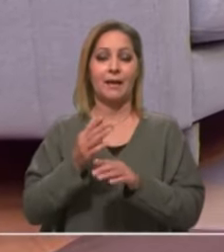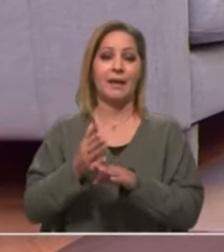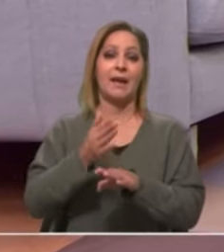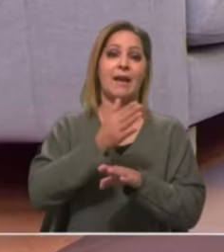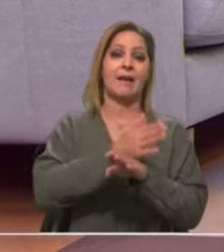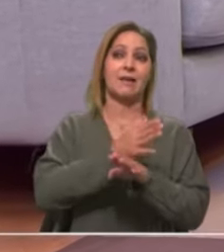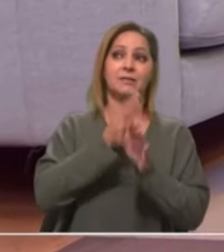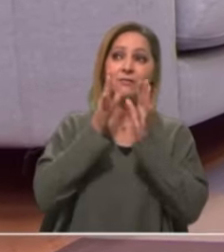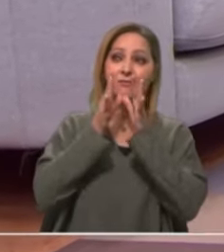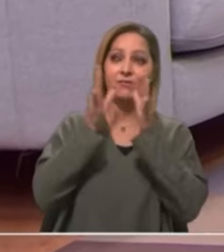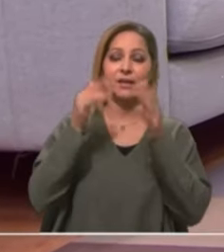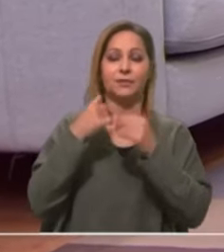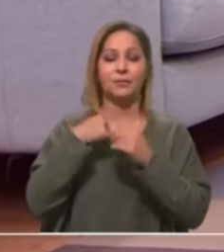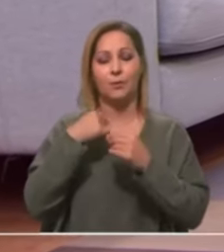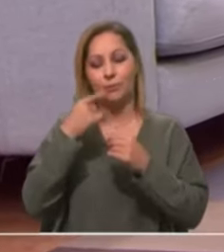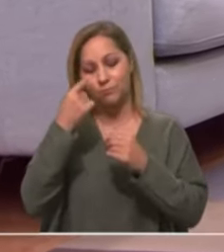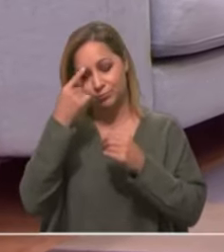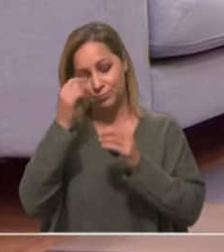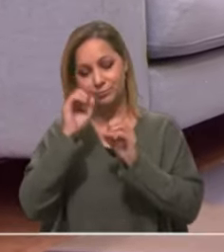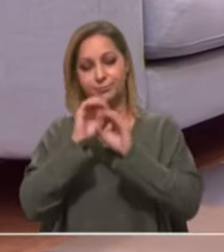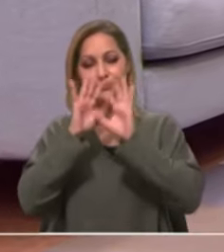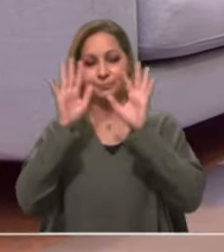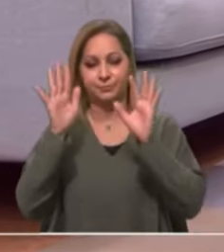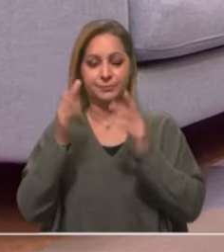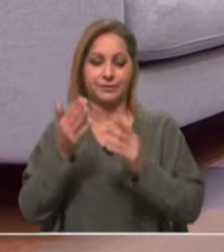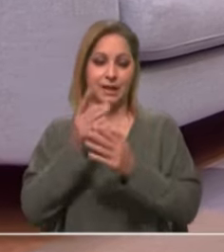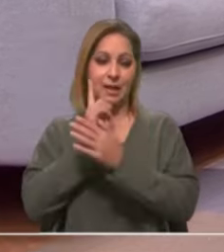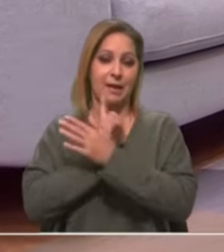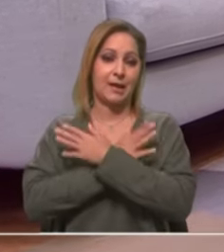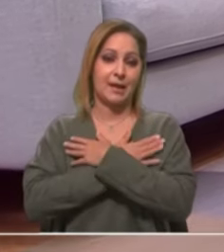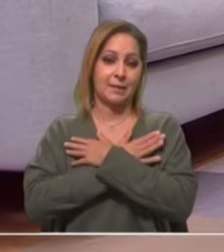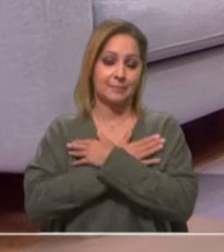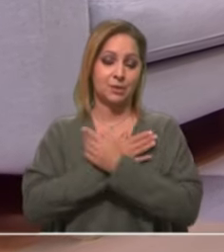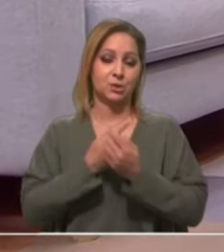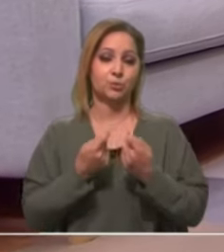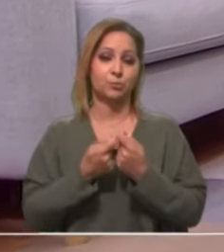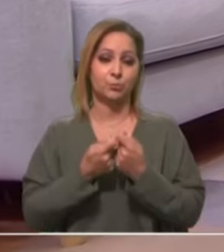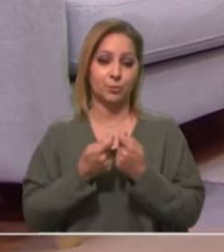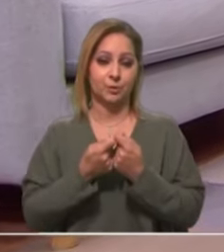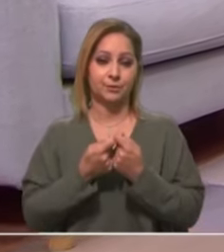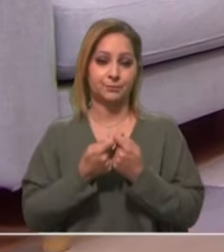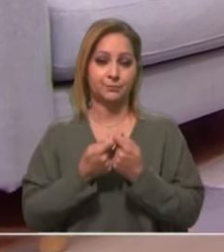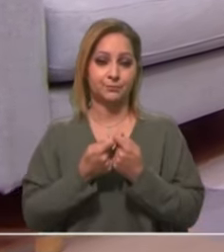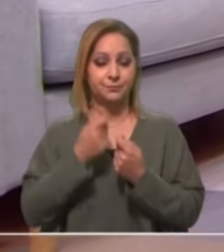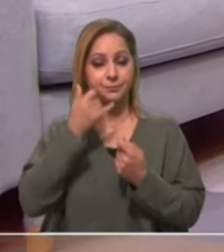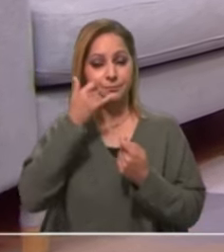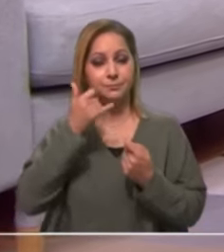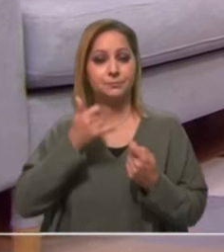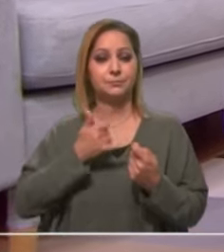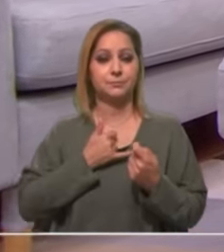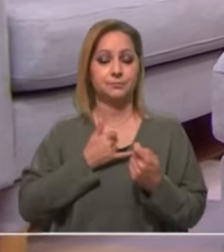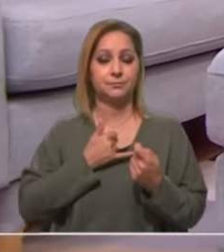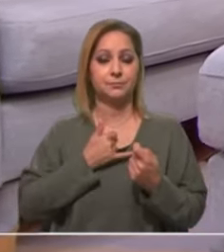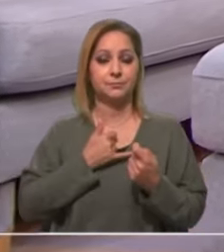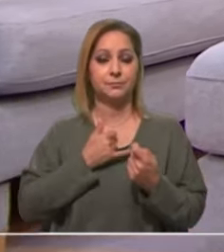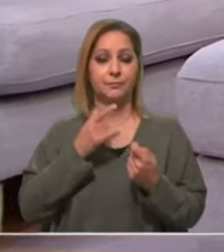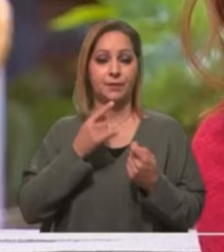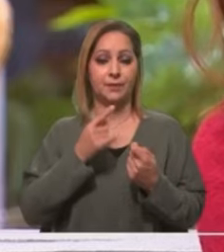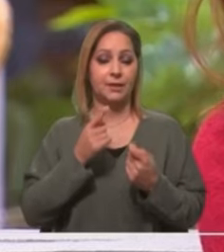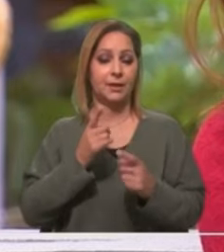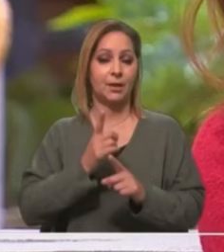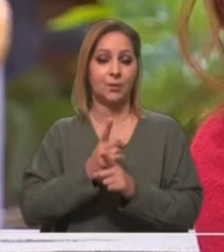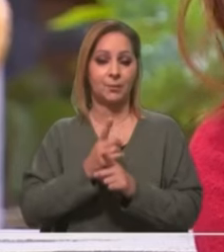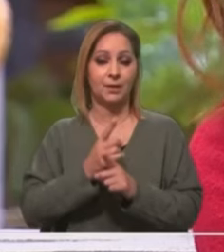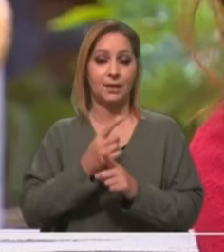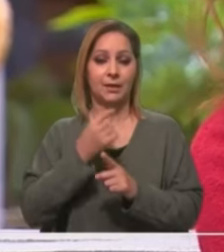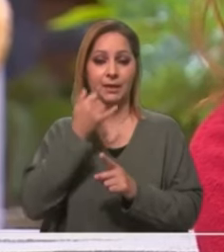abertamente, sim. Eu não tenho é? amigas, já me aconteceu, amigas muito próximas que me ligaram. E o padrão é o mesmo,